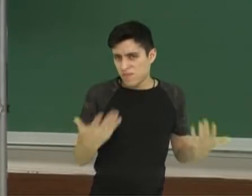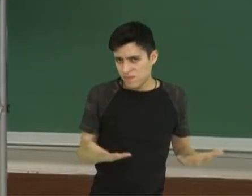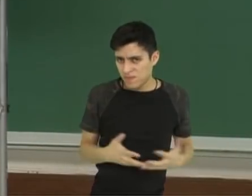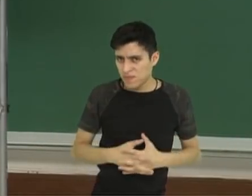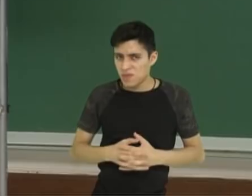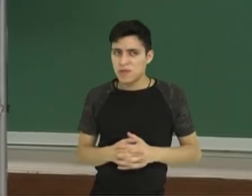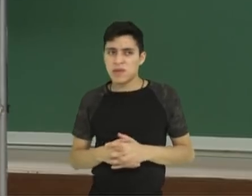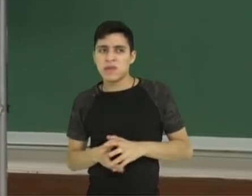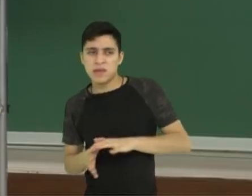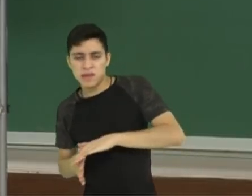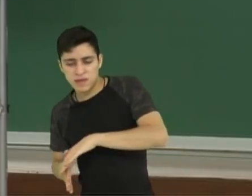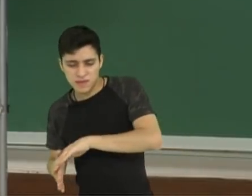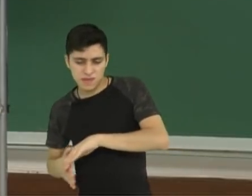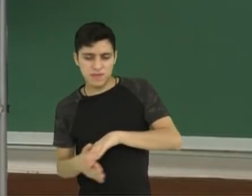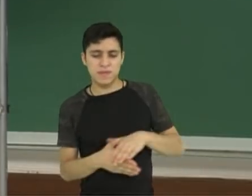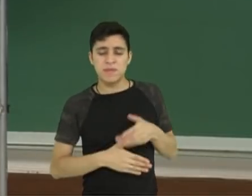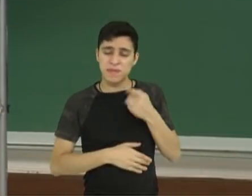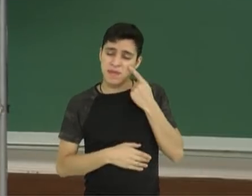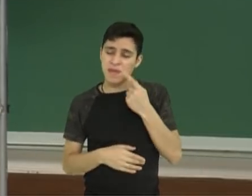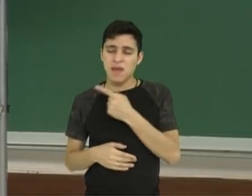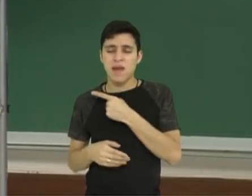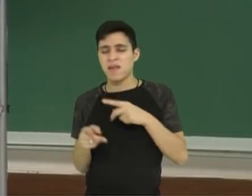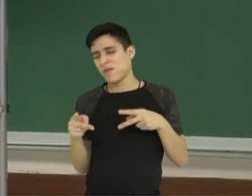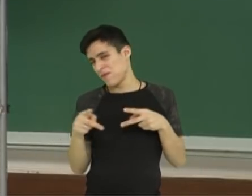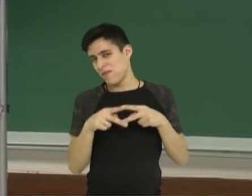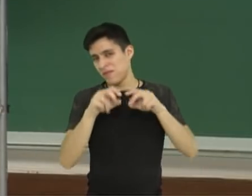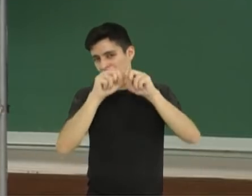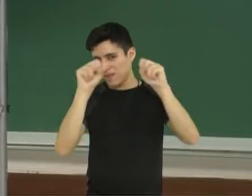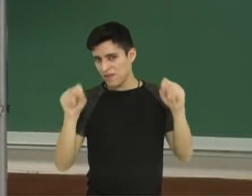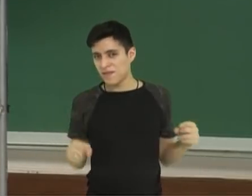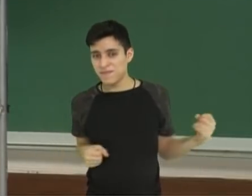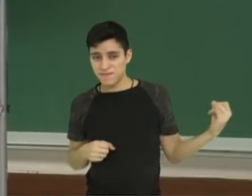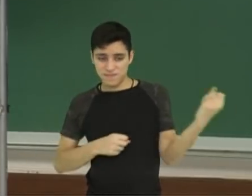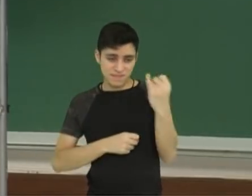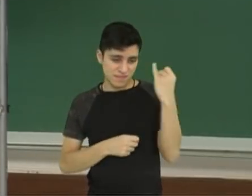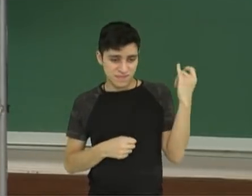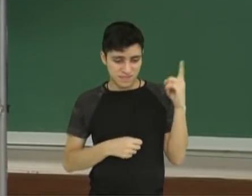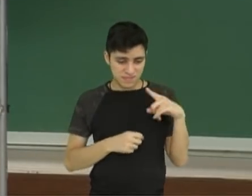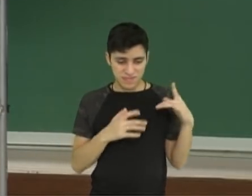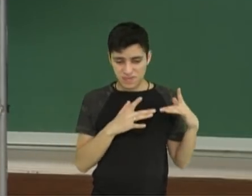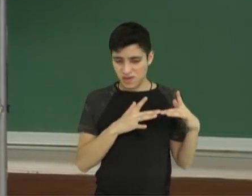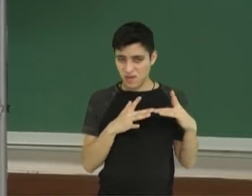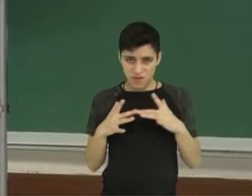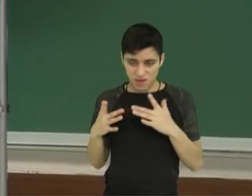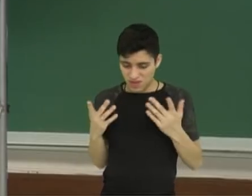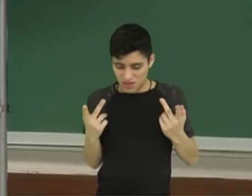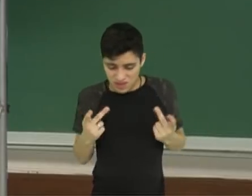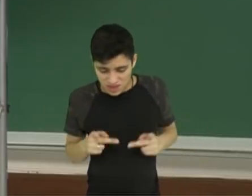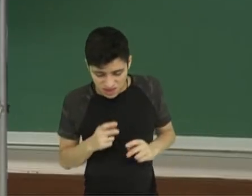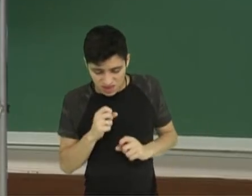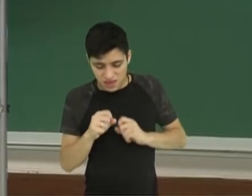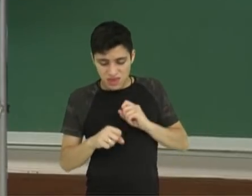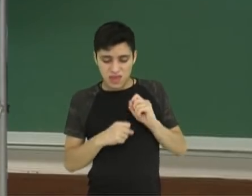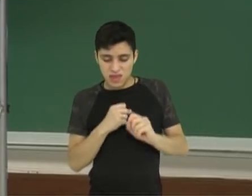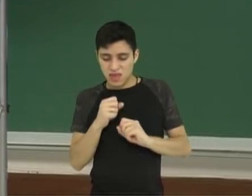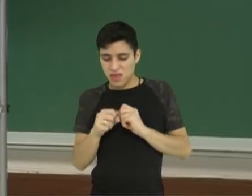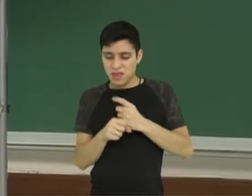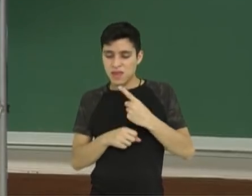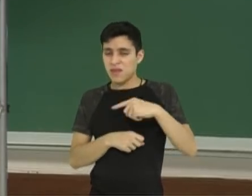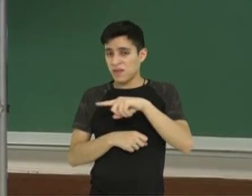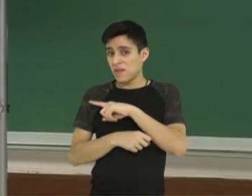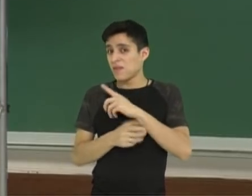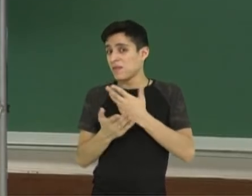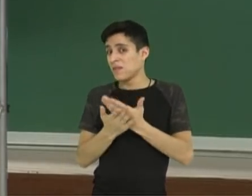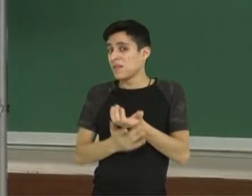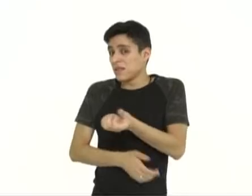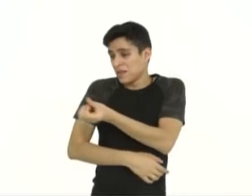gente vai ver 2 sistemas super importantes que nós vamos ter contato nesse ano que a gente está cursando o 6º